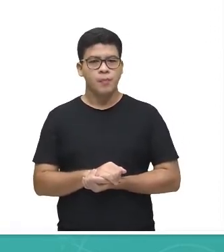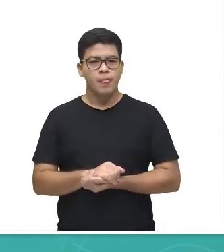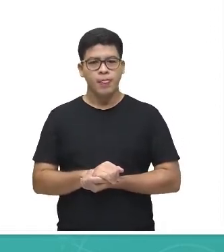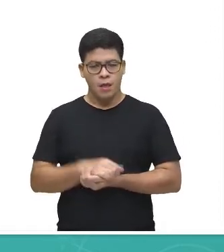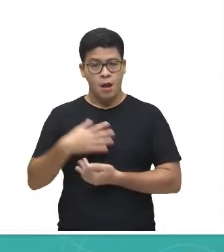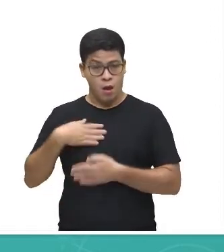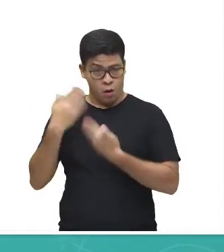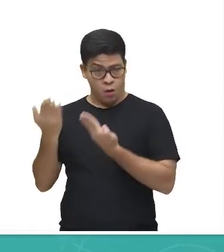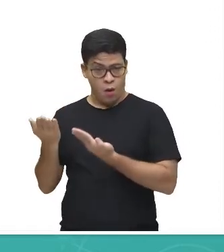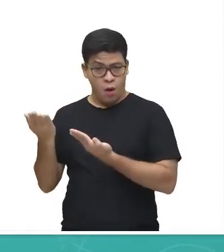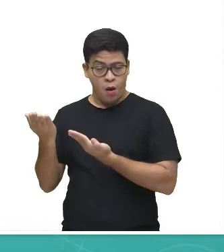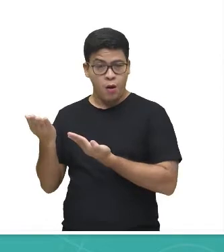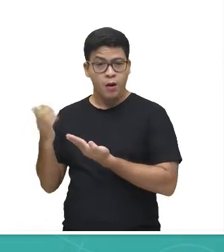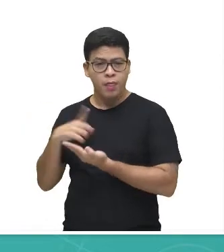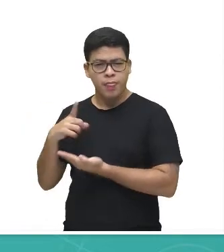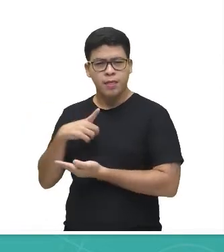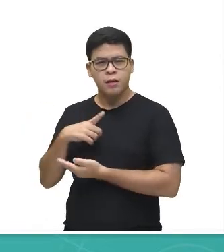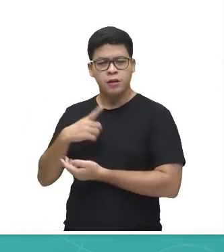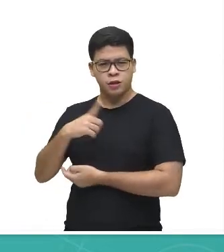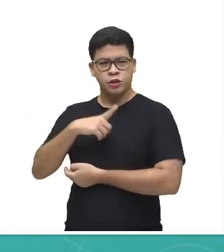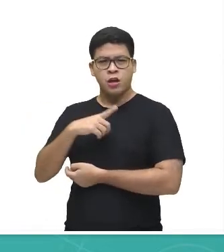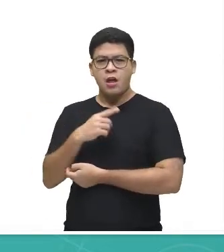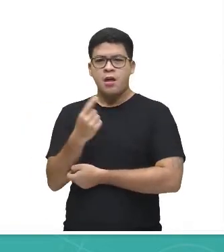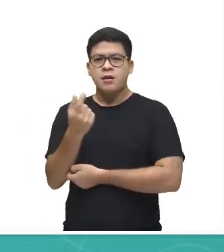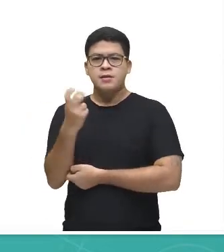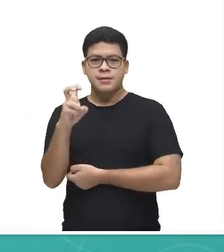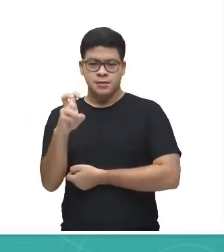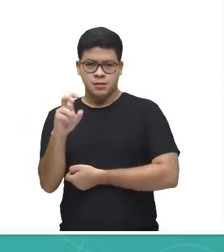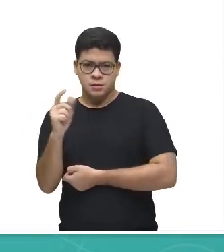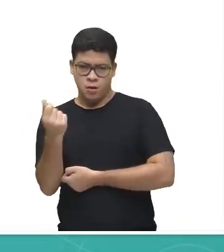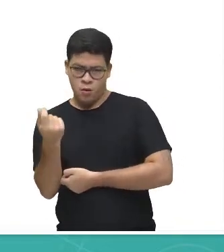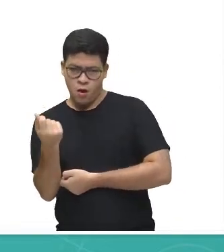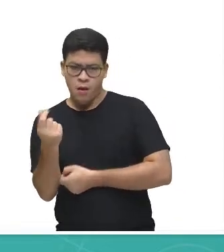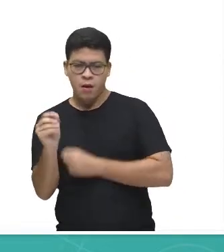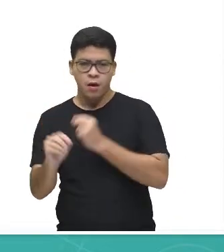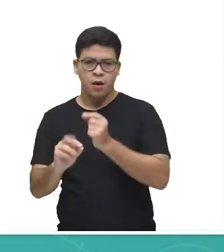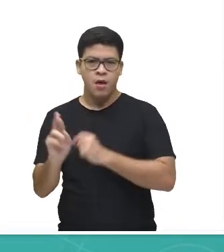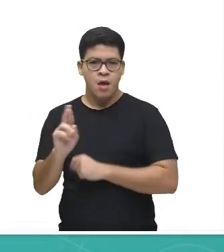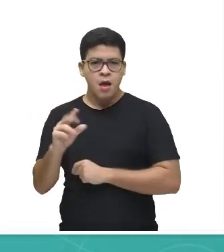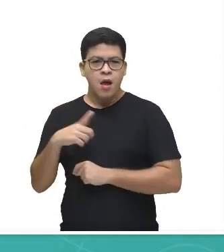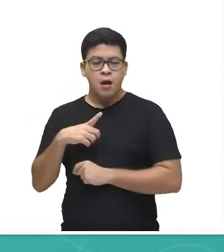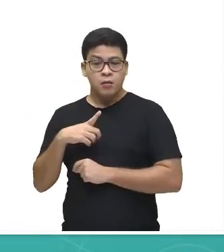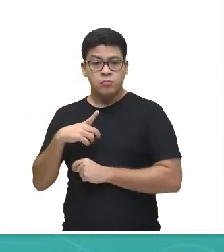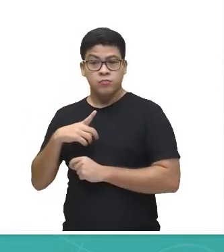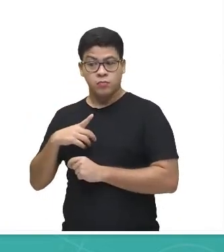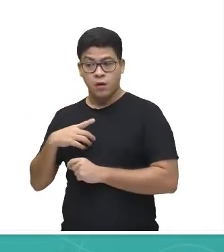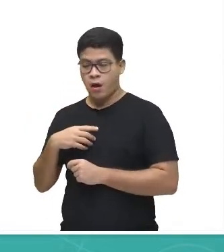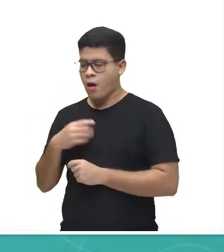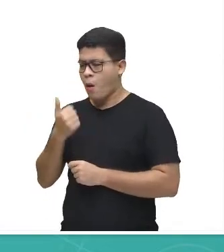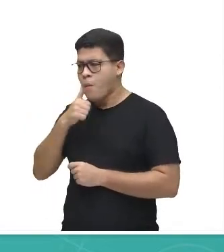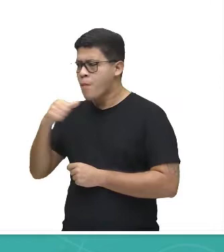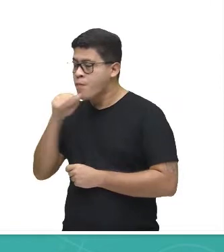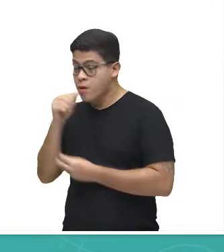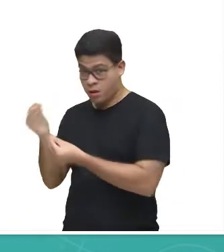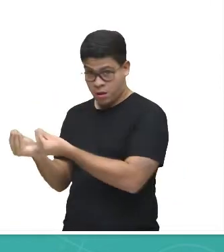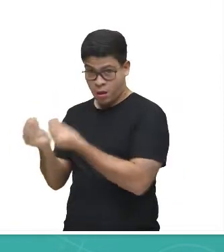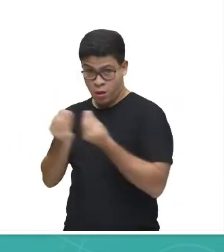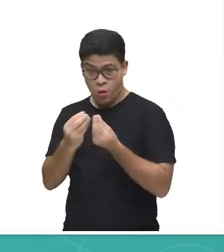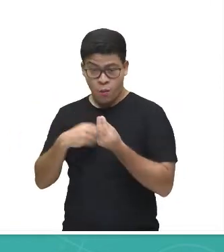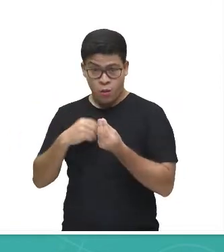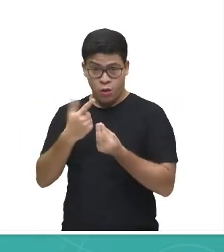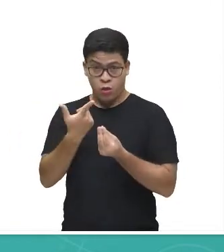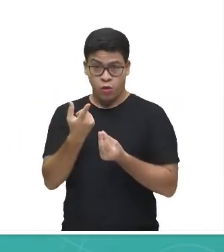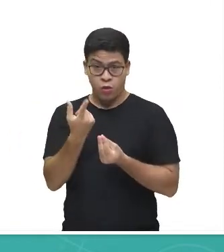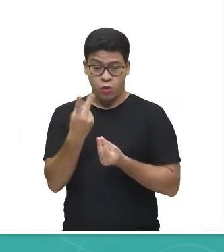Pedrinho tinha R$5 e ganhou mais R$2 da sua mãe. Logicamente,